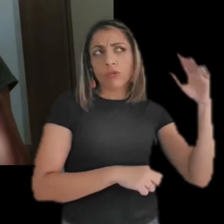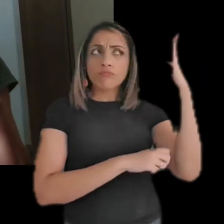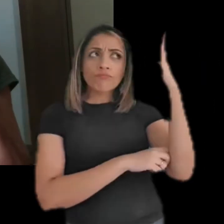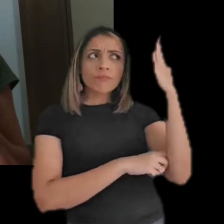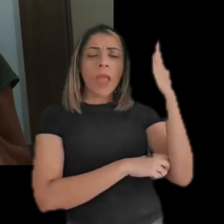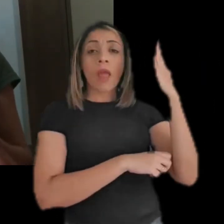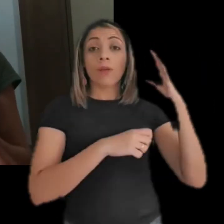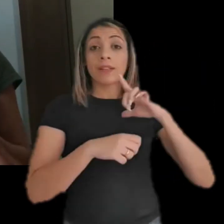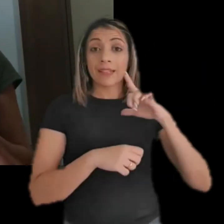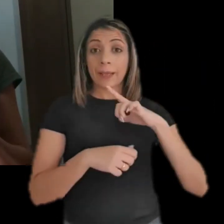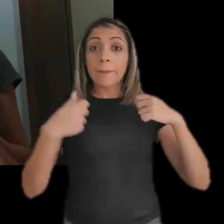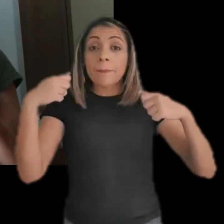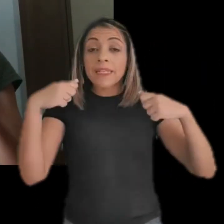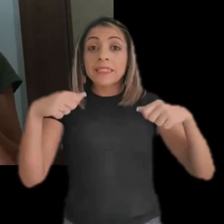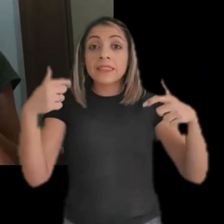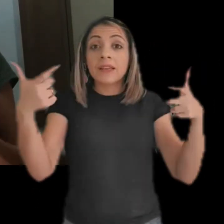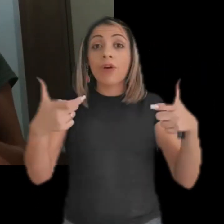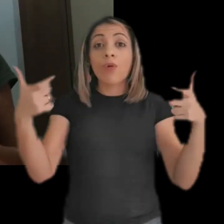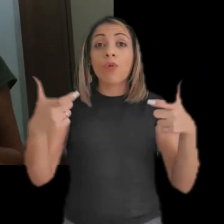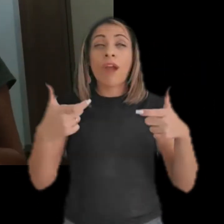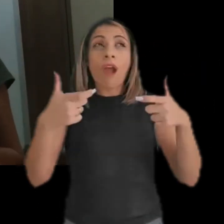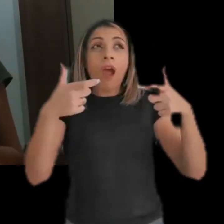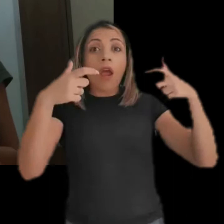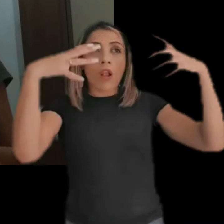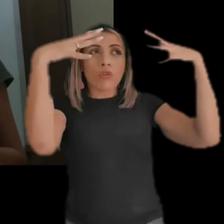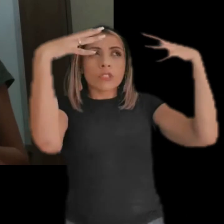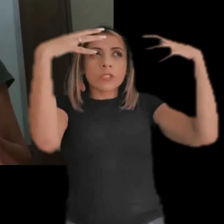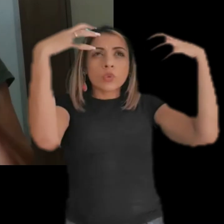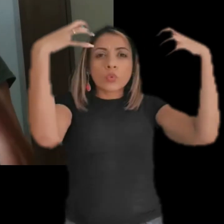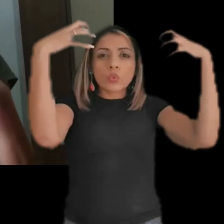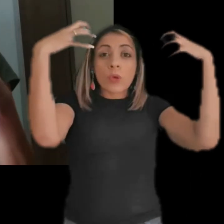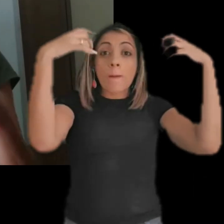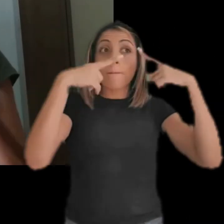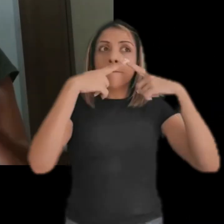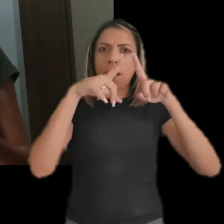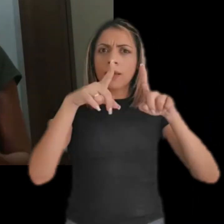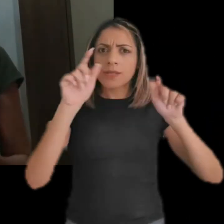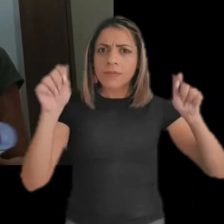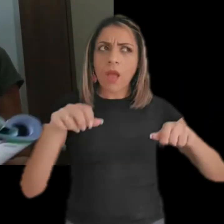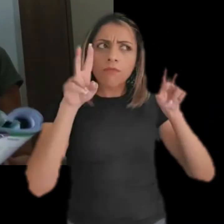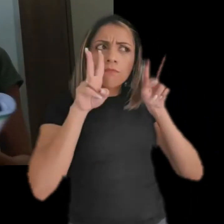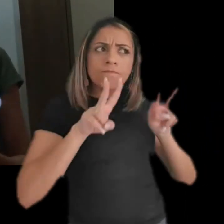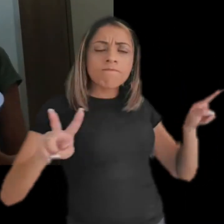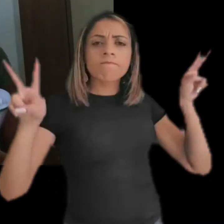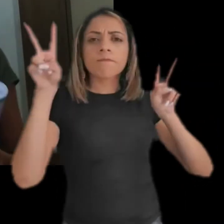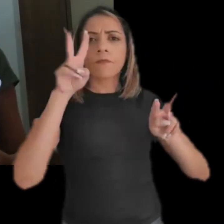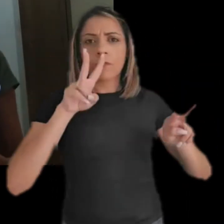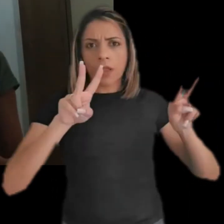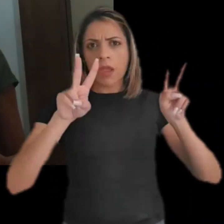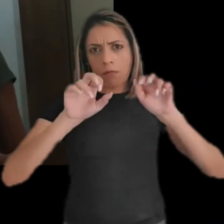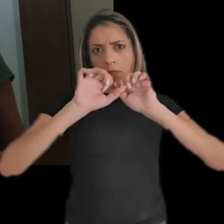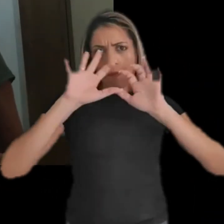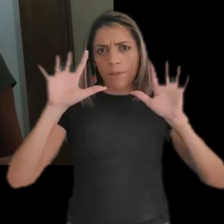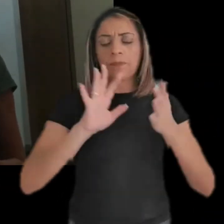ambiente com pouca luz, mas que dê para vocês enxergarem ainda. Então, pode ser assim, durante o dia com a